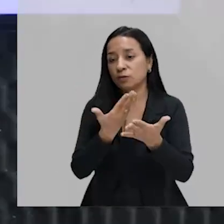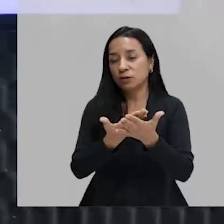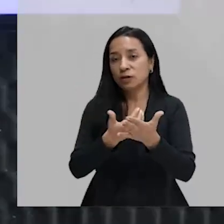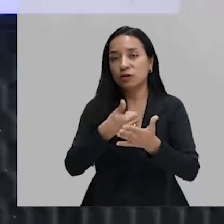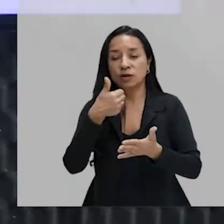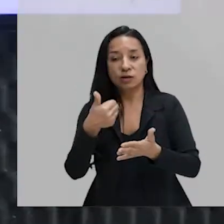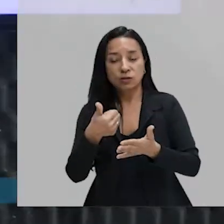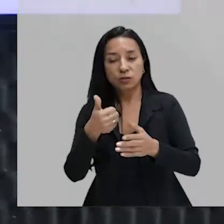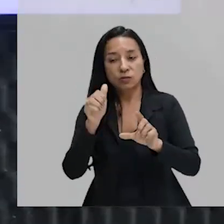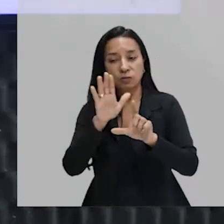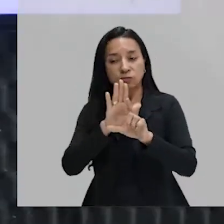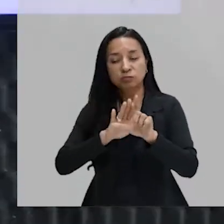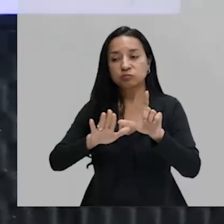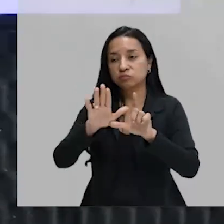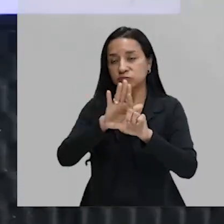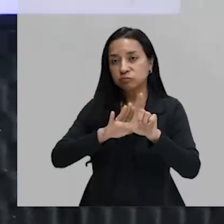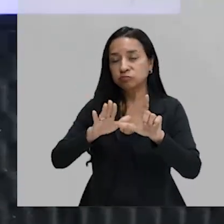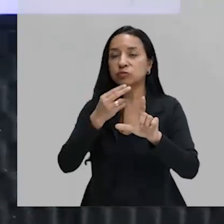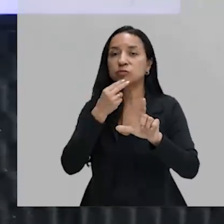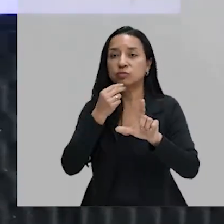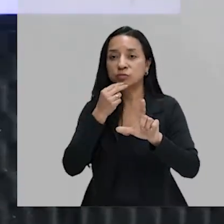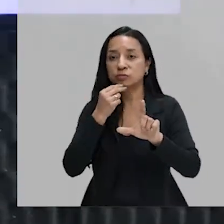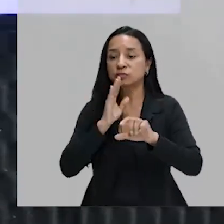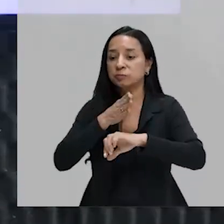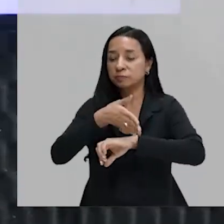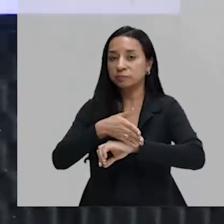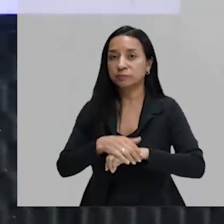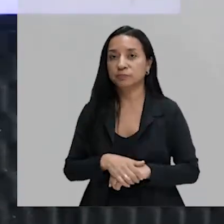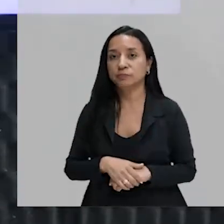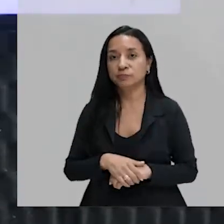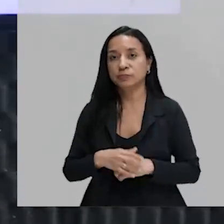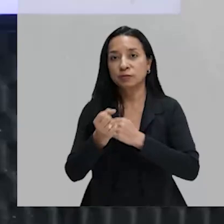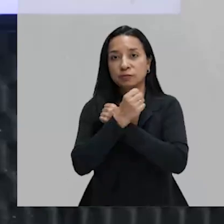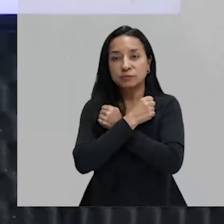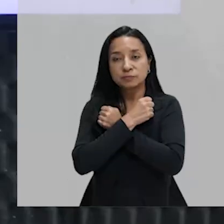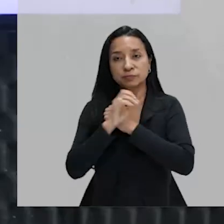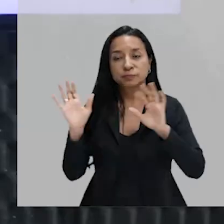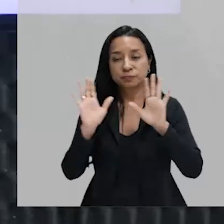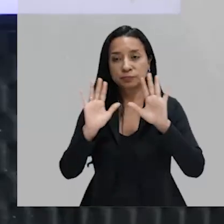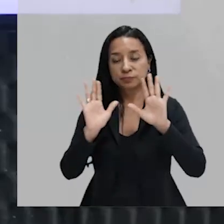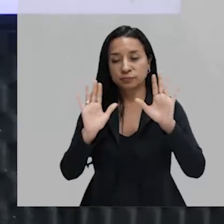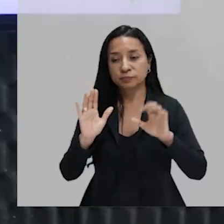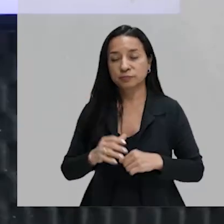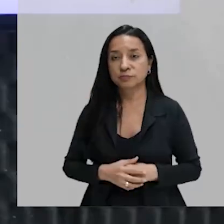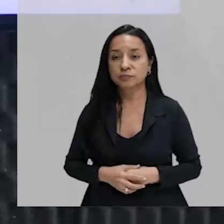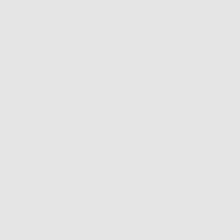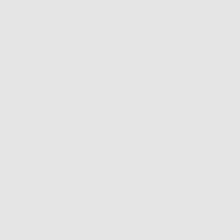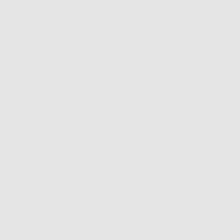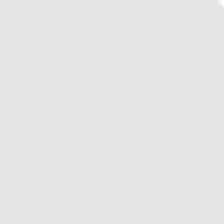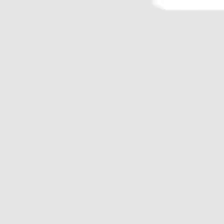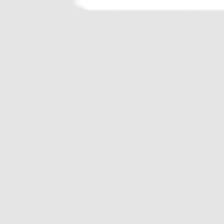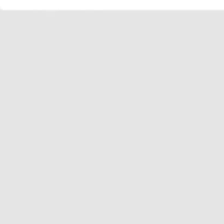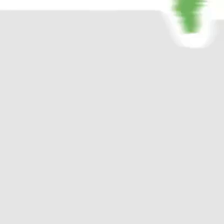vai lá na plataforma Gonçalves Dias e acessa esse conteúdo. Um abraço e até a próxima aula.